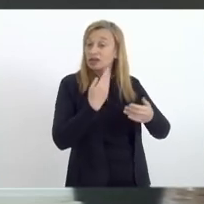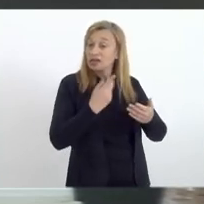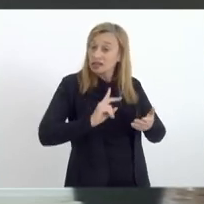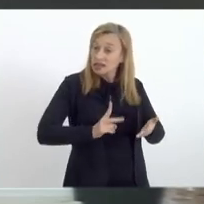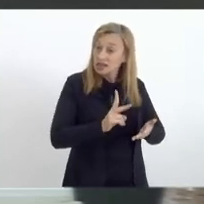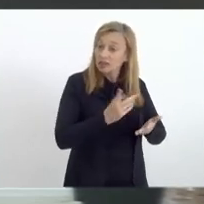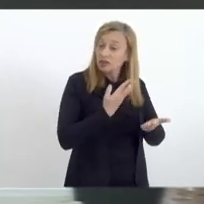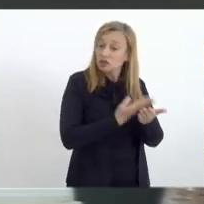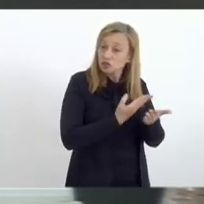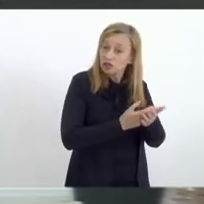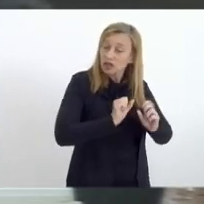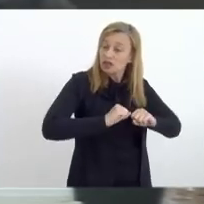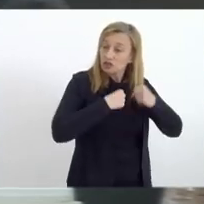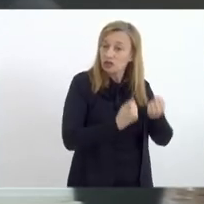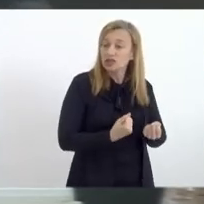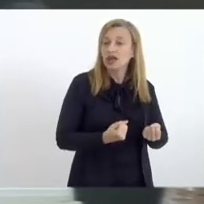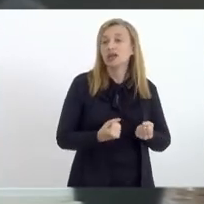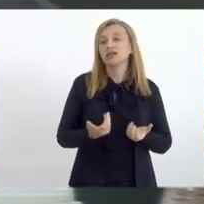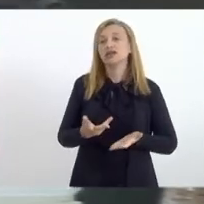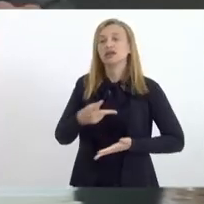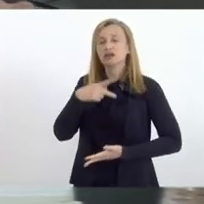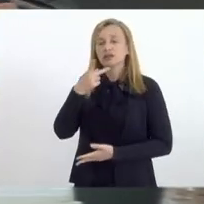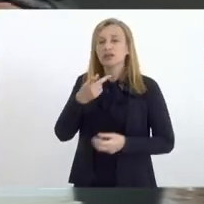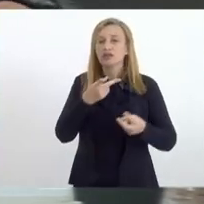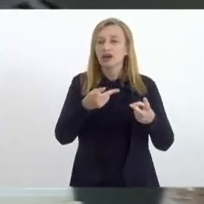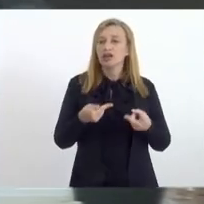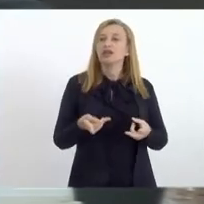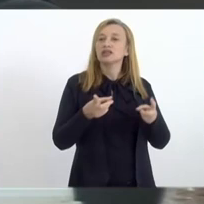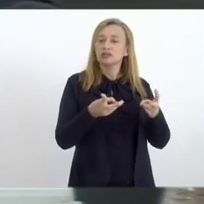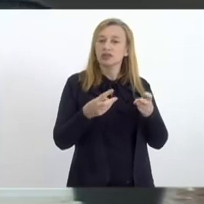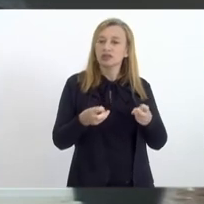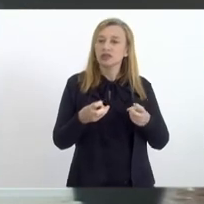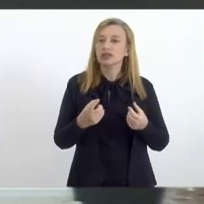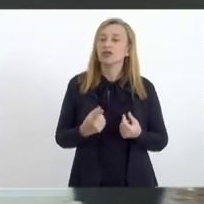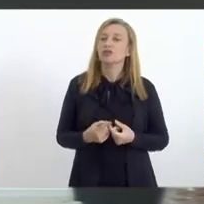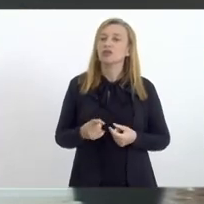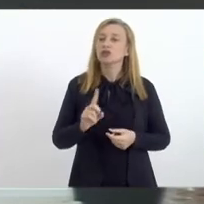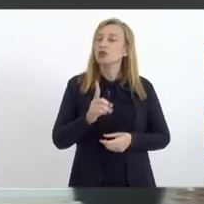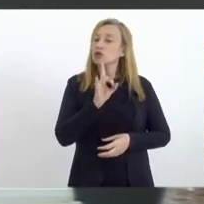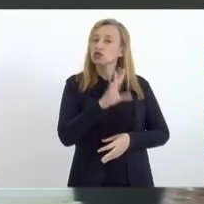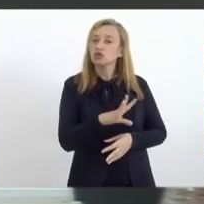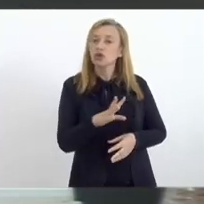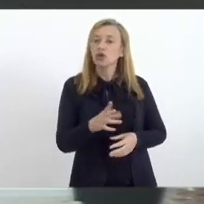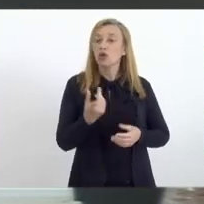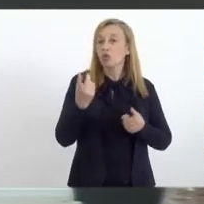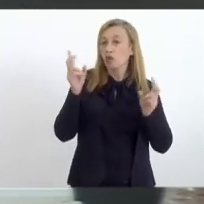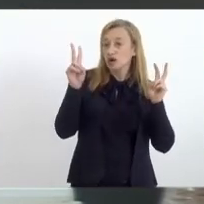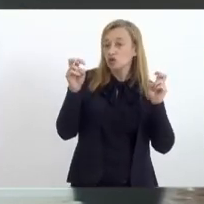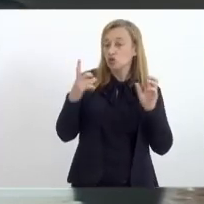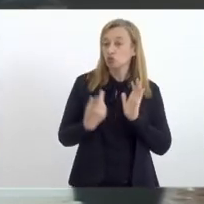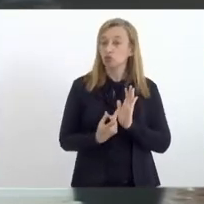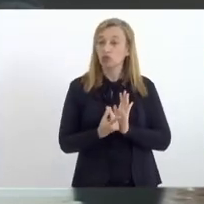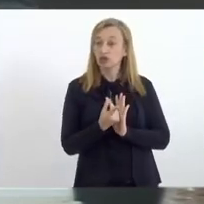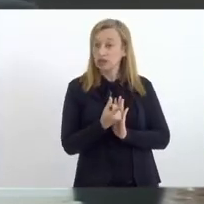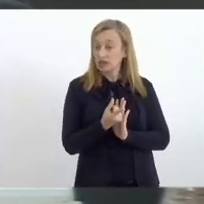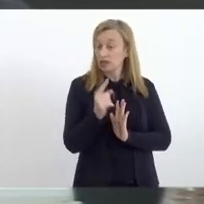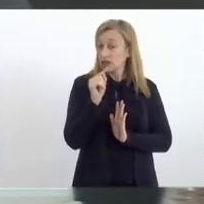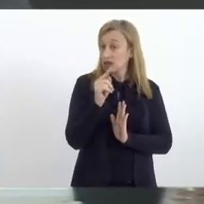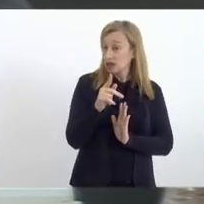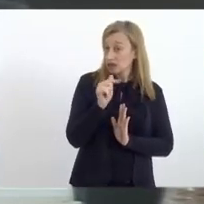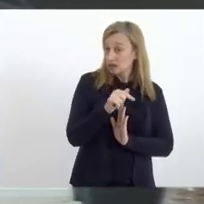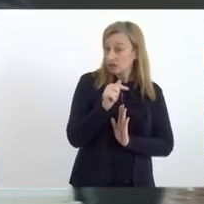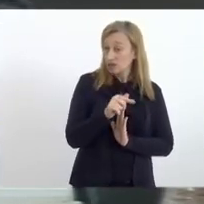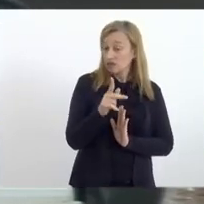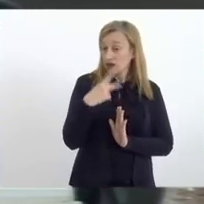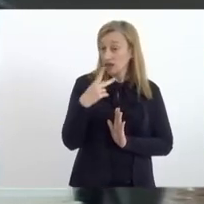Então, fica aqui minha observação quanto a isso, porque não é só uma questão financeira aqui, no caso aqui, o PL